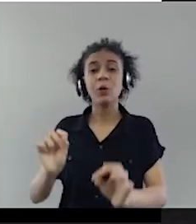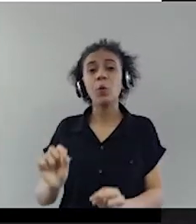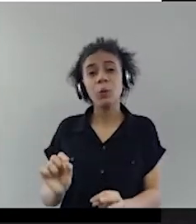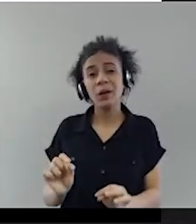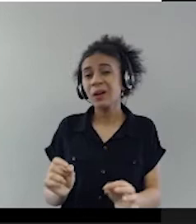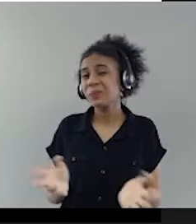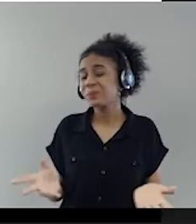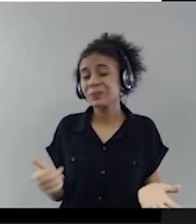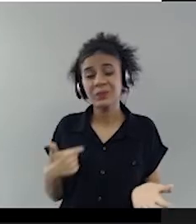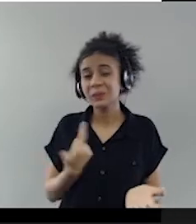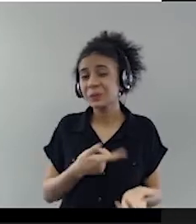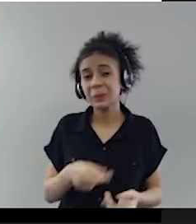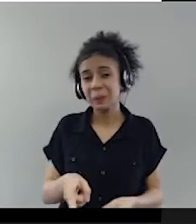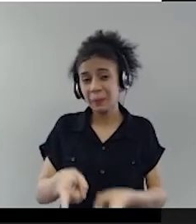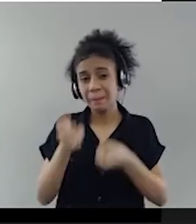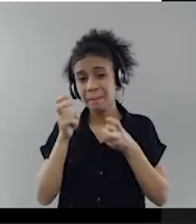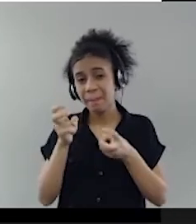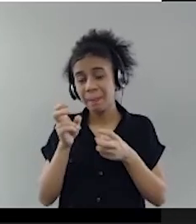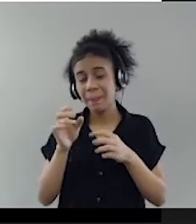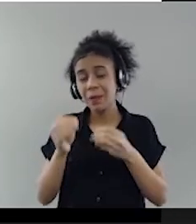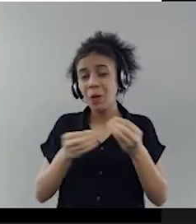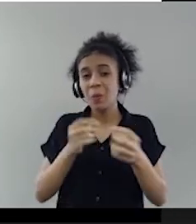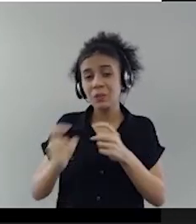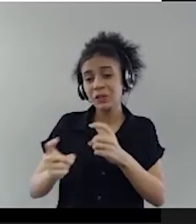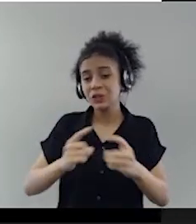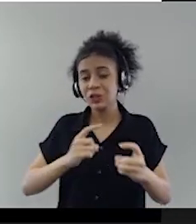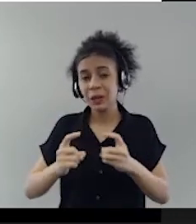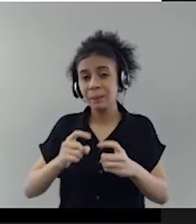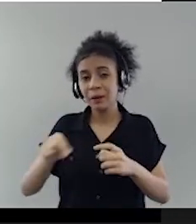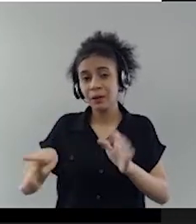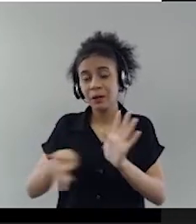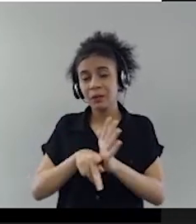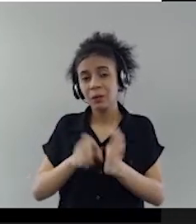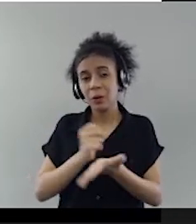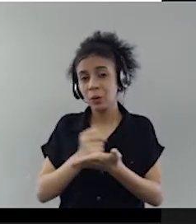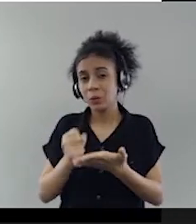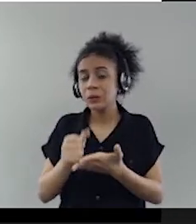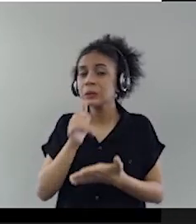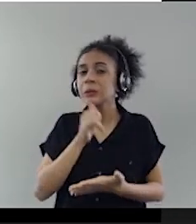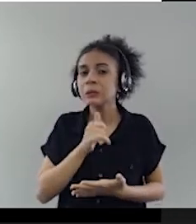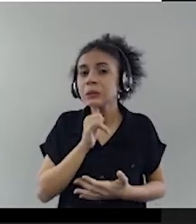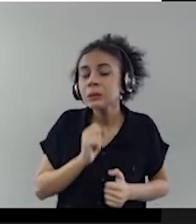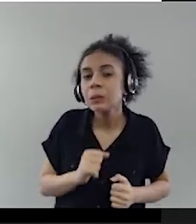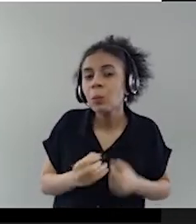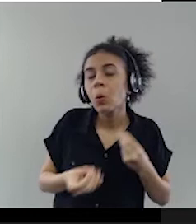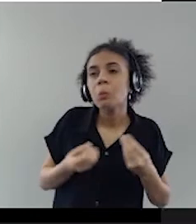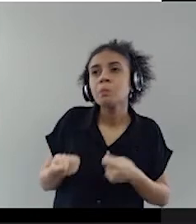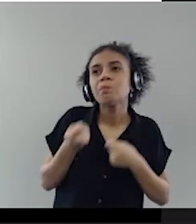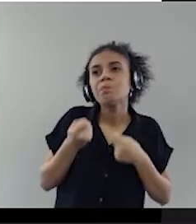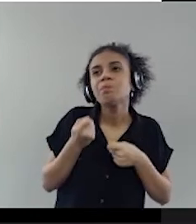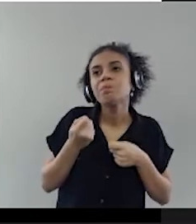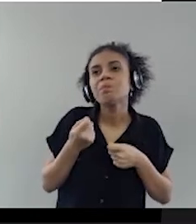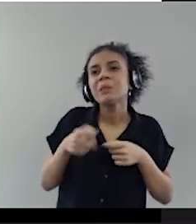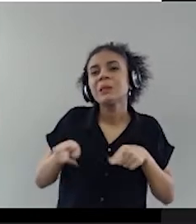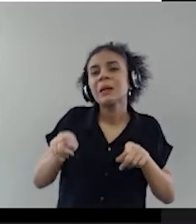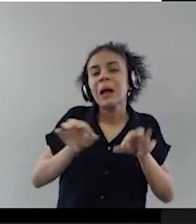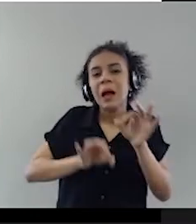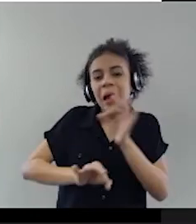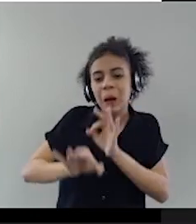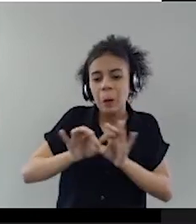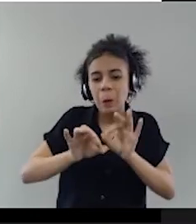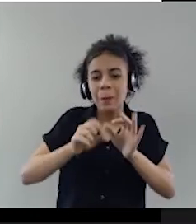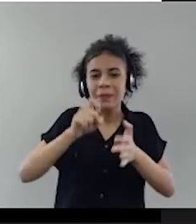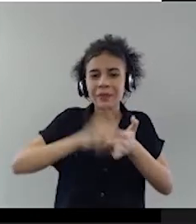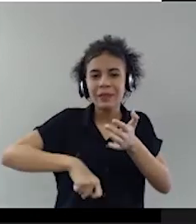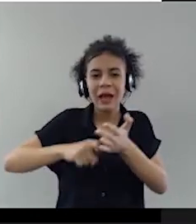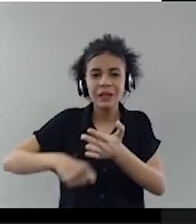não consegue perceber a dinâmica desses contratos. Por exemplo, a discussão de você tentar fazer a regulação por uma taxa interna